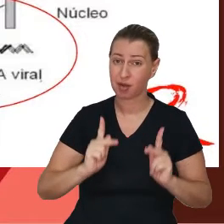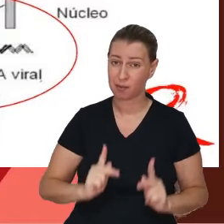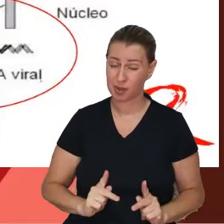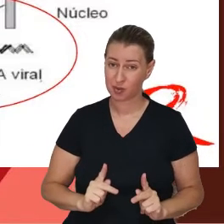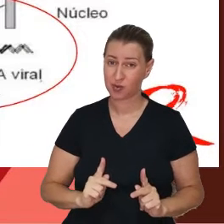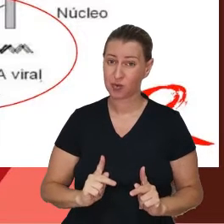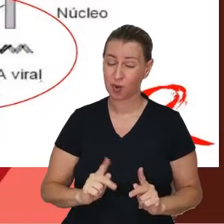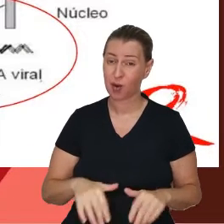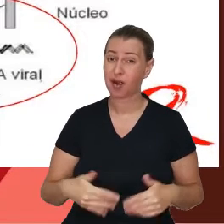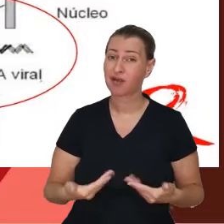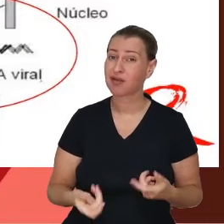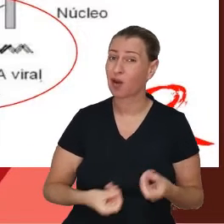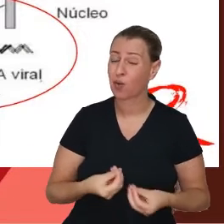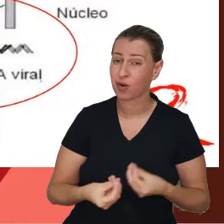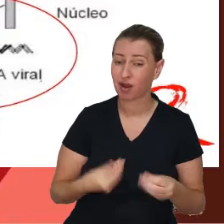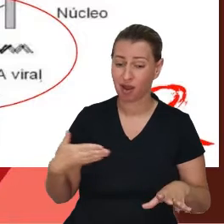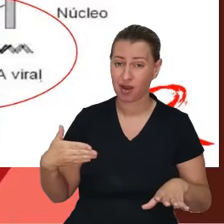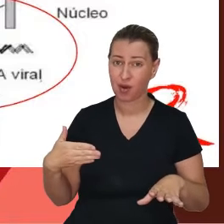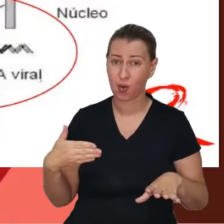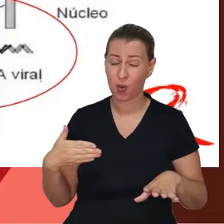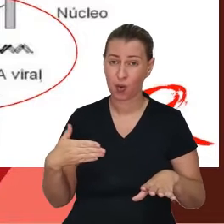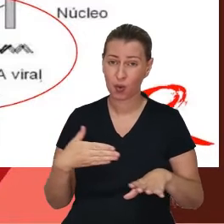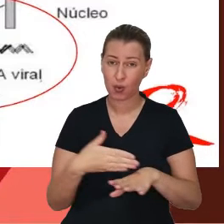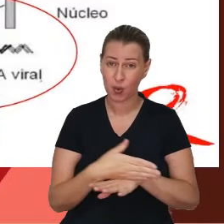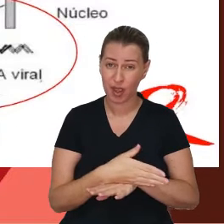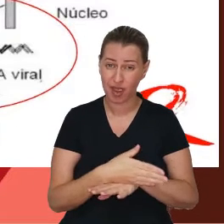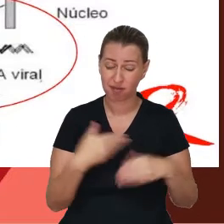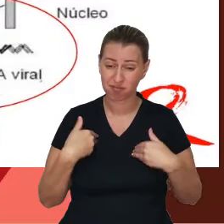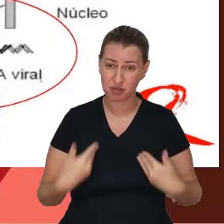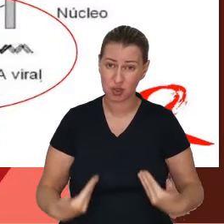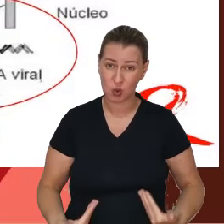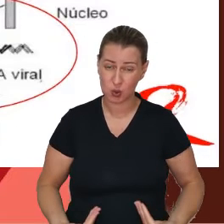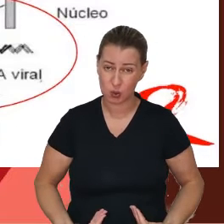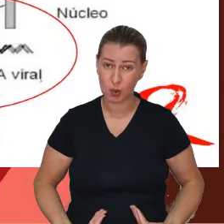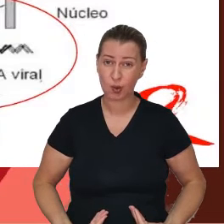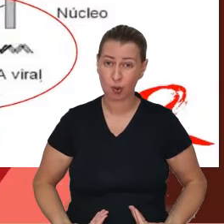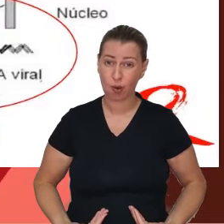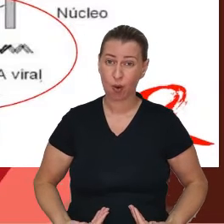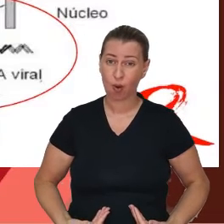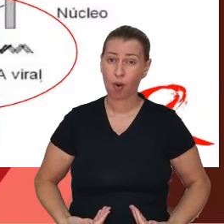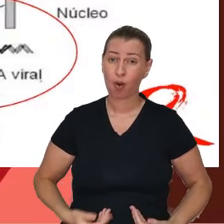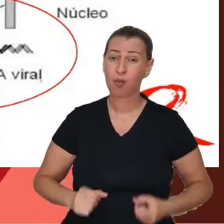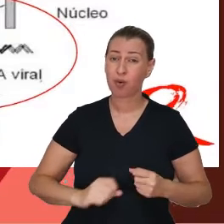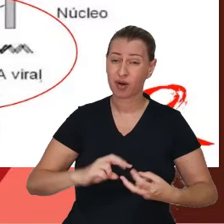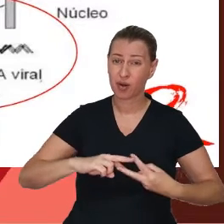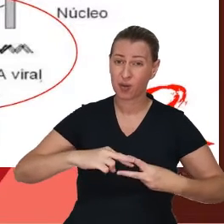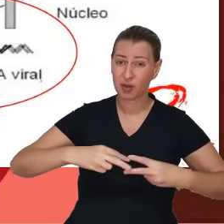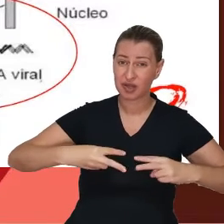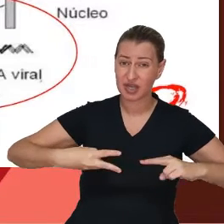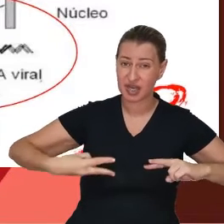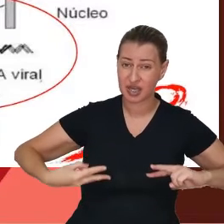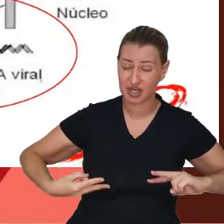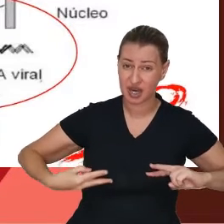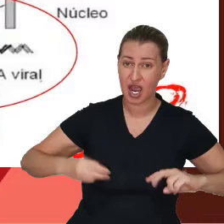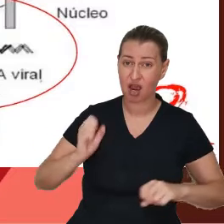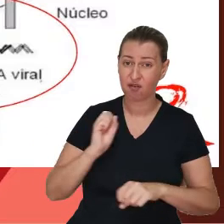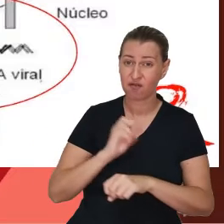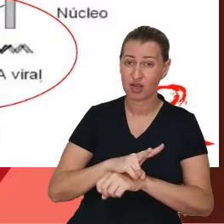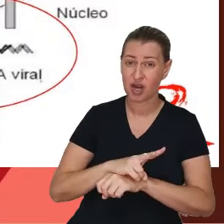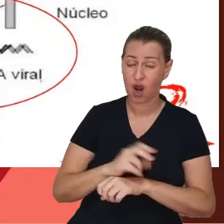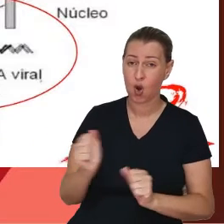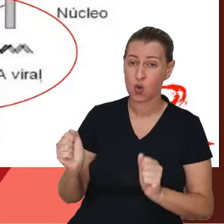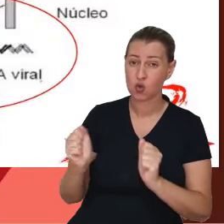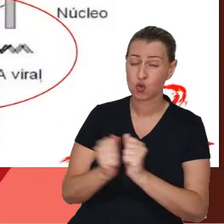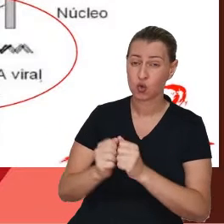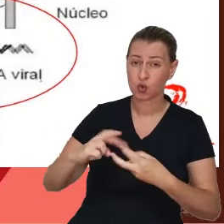integrase. Ao entrar, incorporar com o DNA viral ao DNA do hospedeiro, então ele está